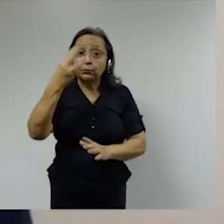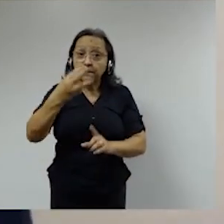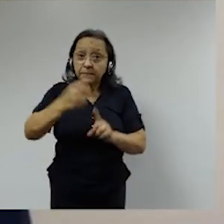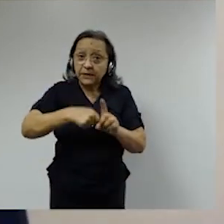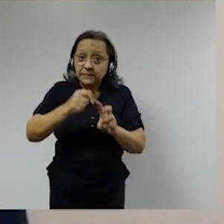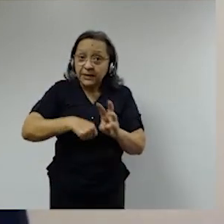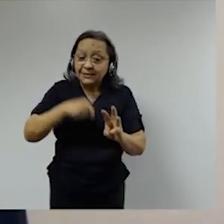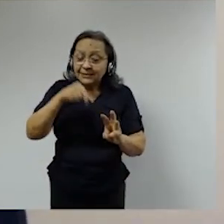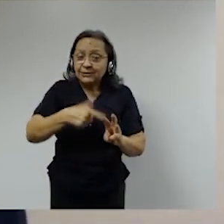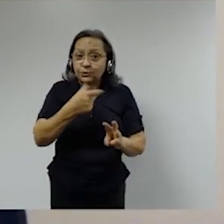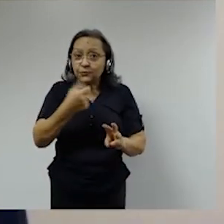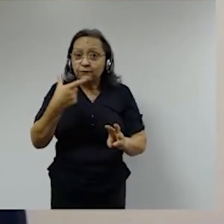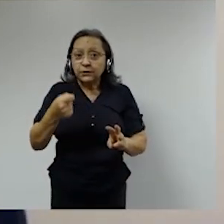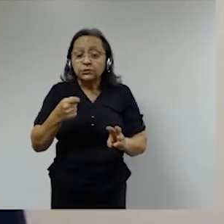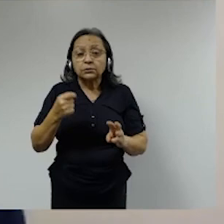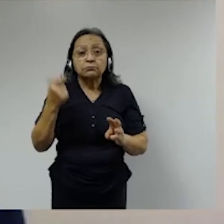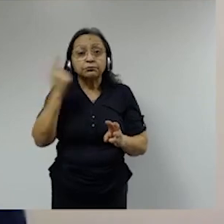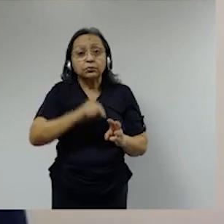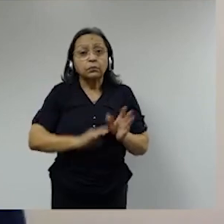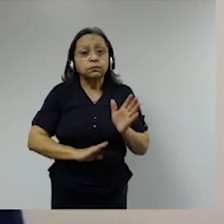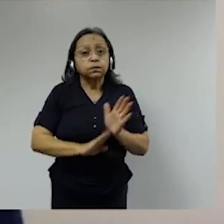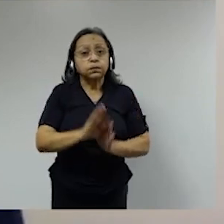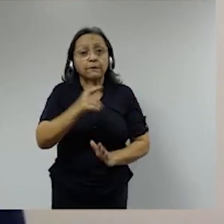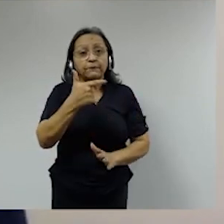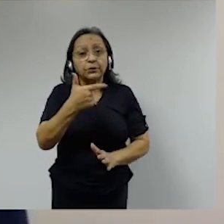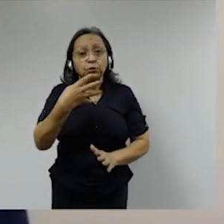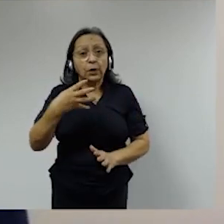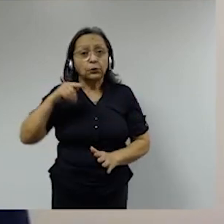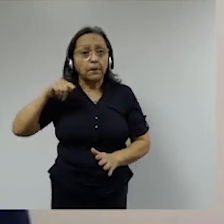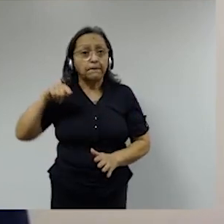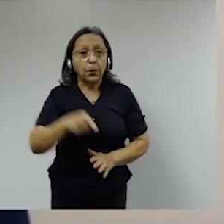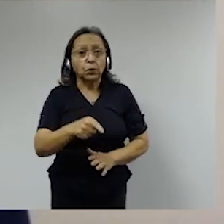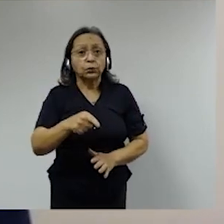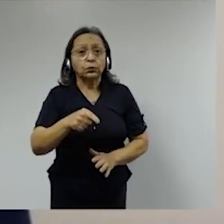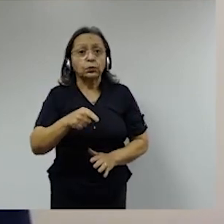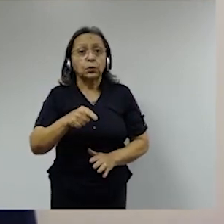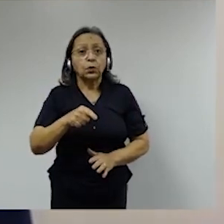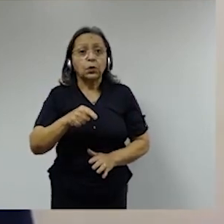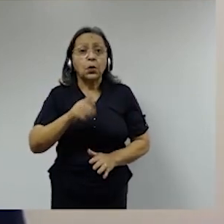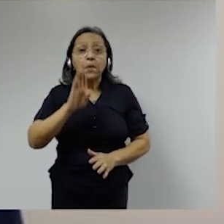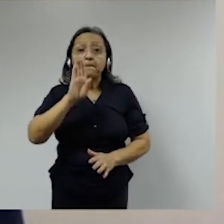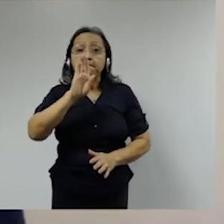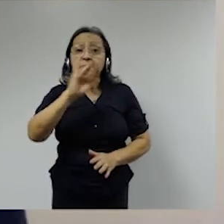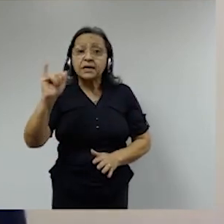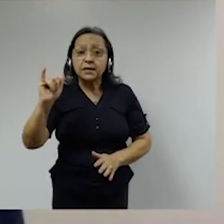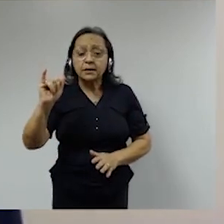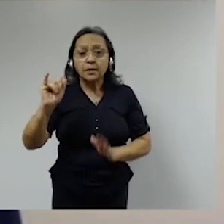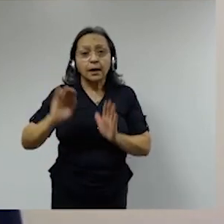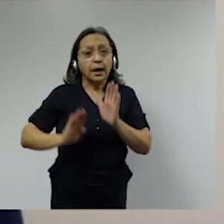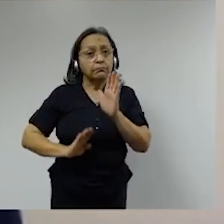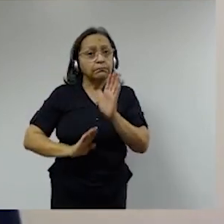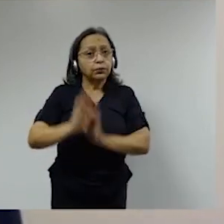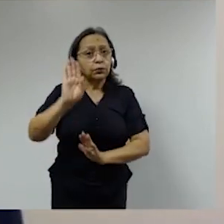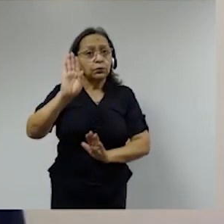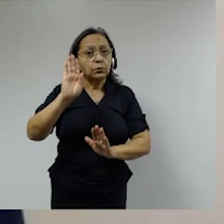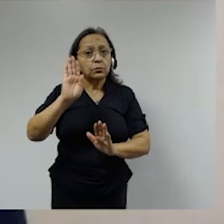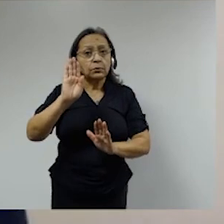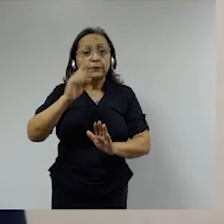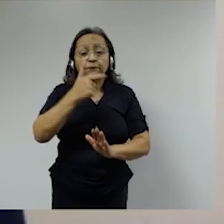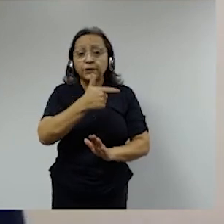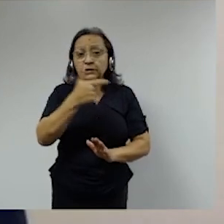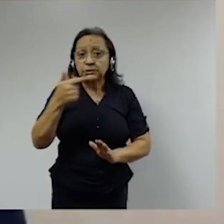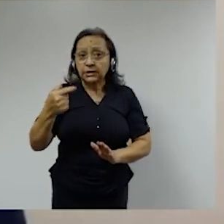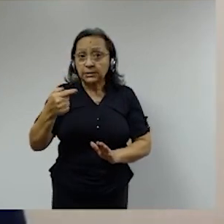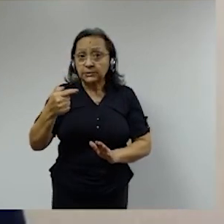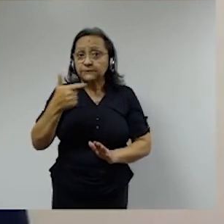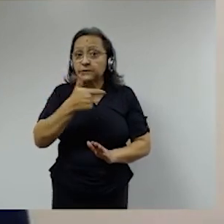ano, 20,4 bilhões de reais. Foi uma alta de 26,7% em relação ao mesmo período do ano passado.